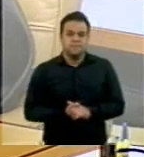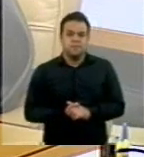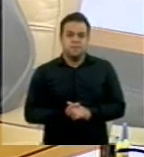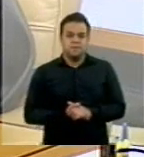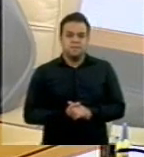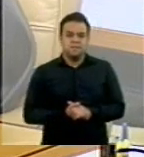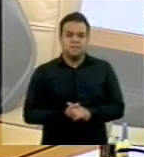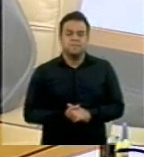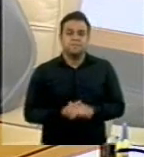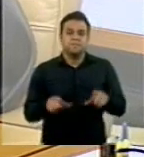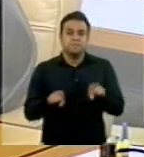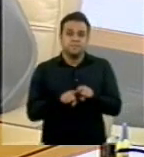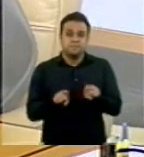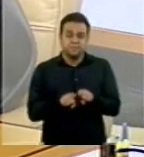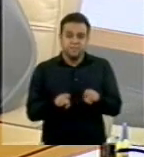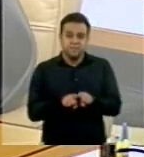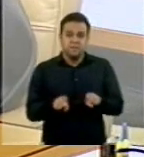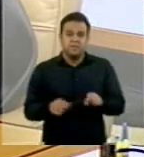também foi